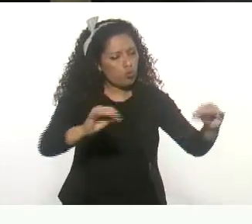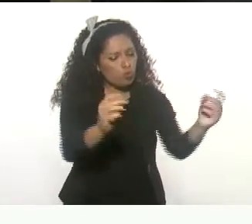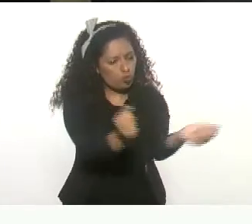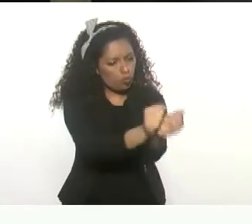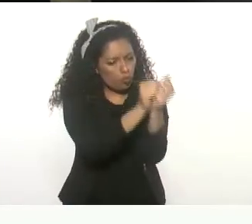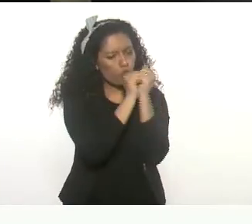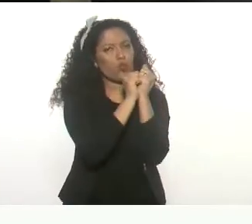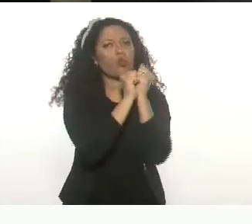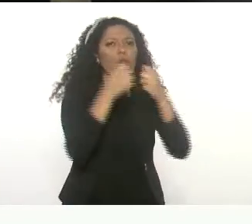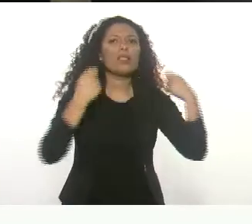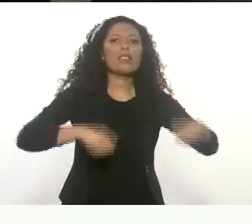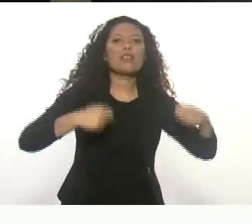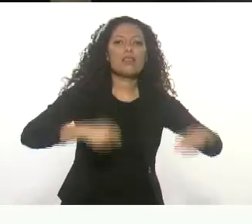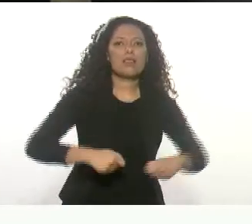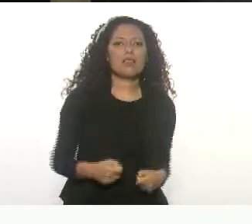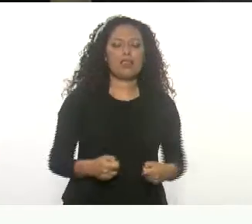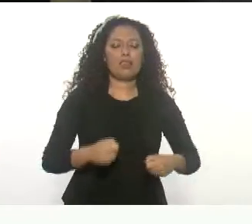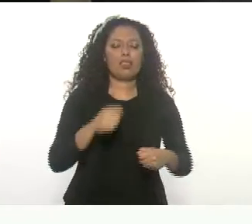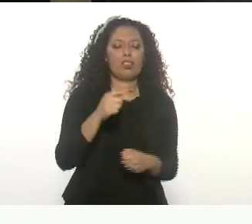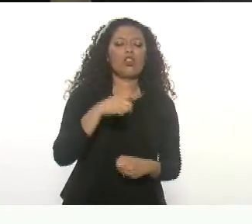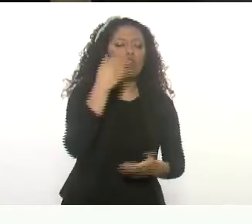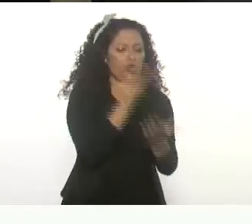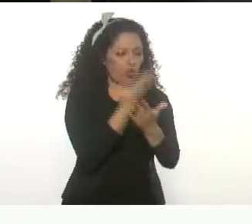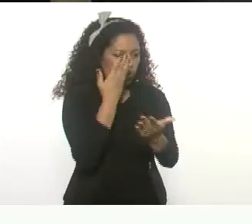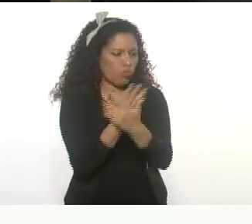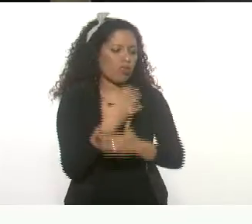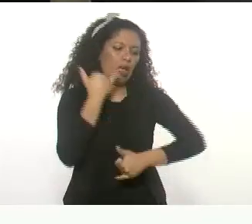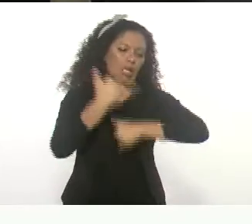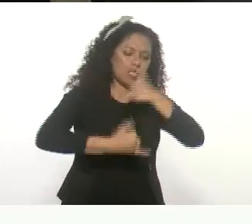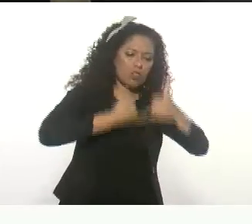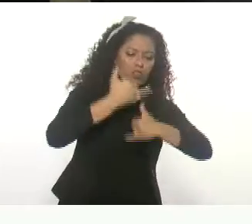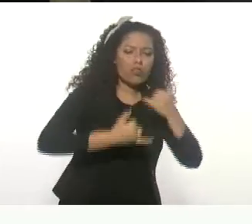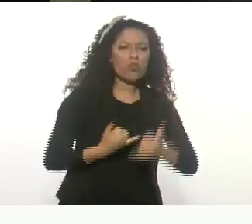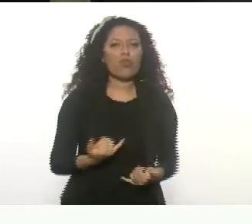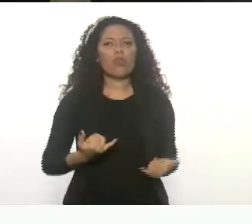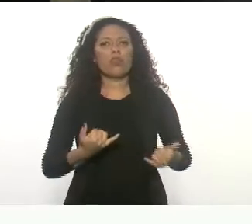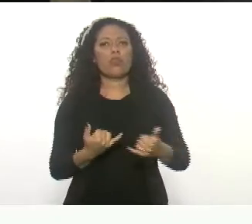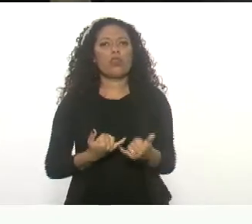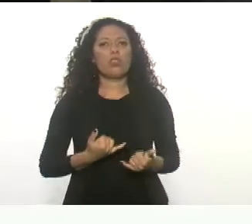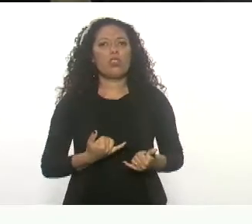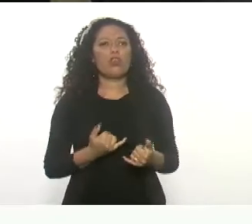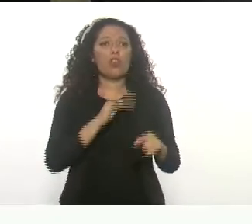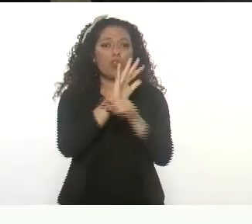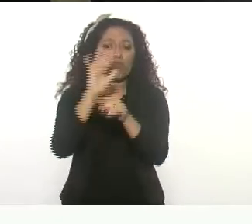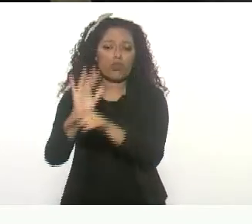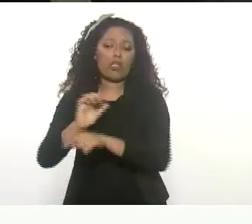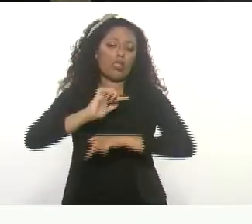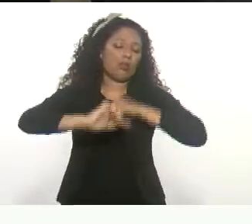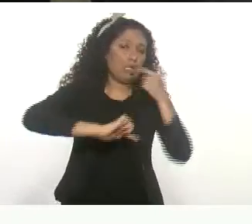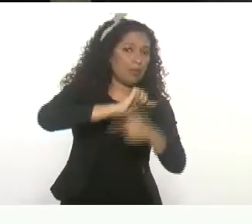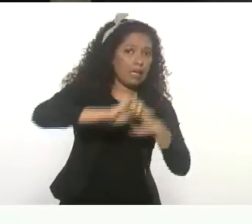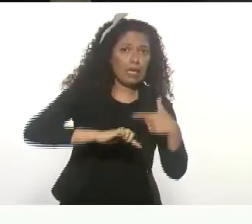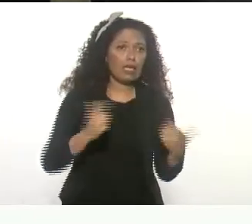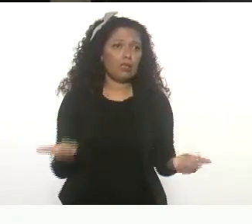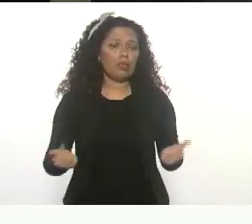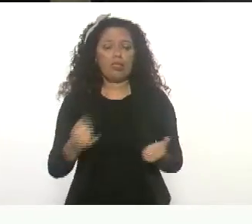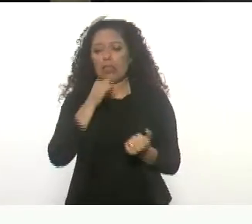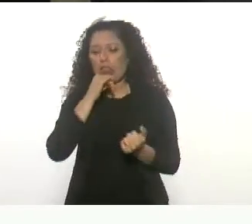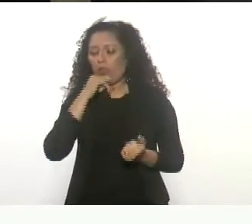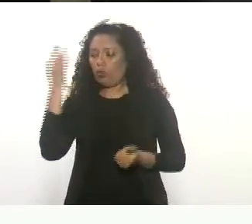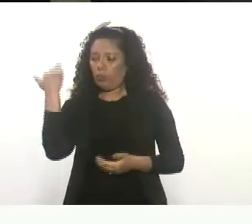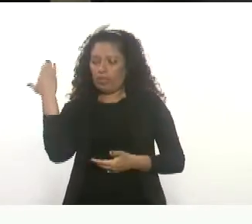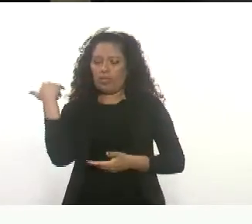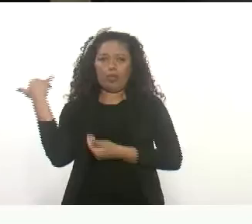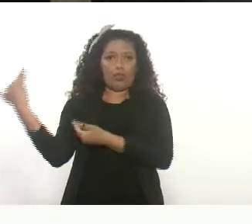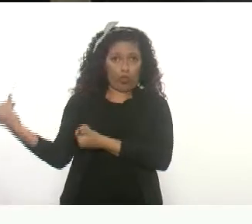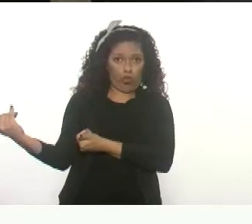o que está dificultando muito para os jovens, pelo menos na minha época, vou levar agora a Alana como exemplo. Eu descobri